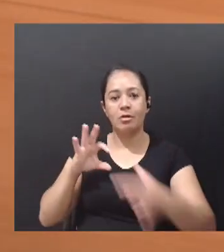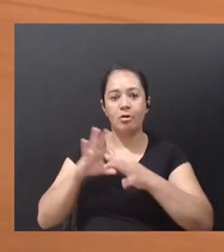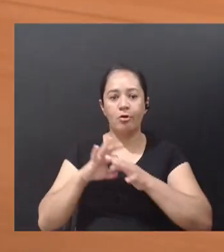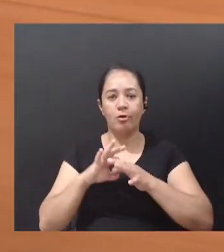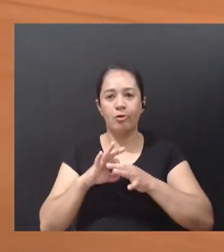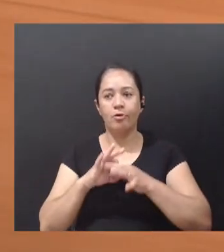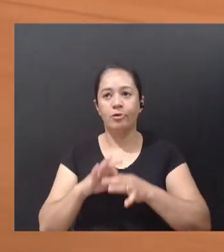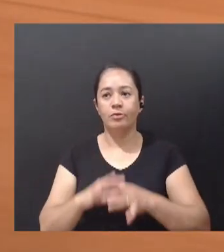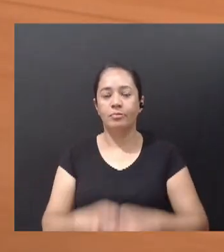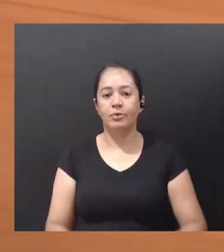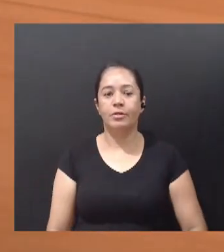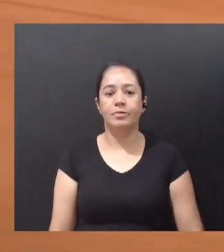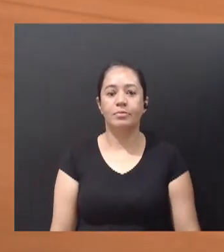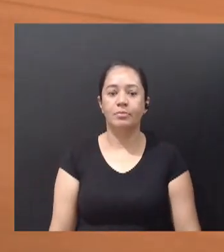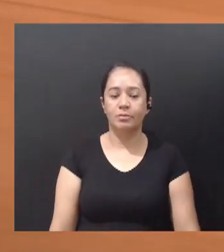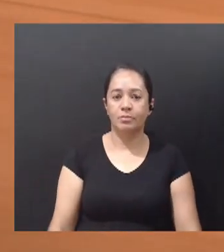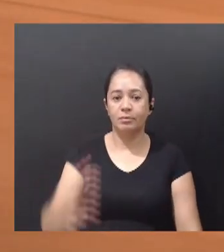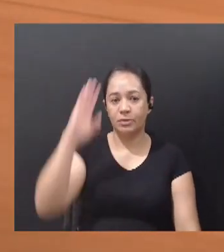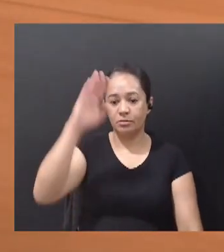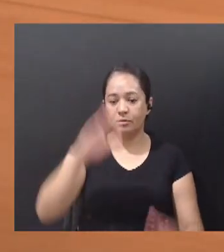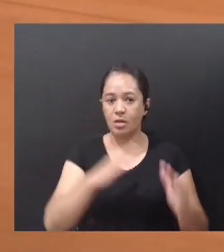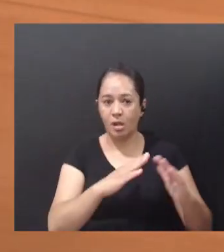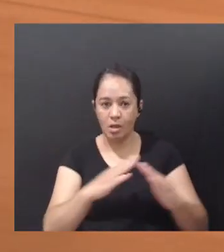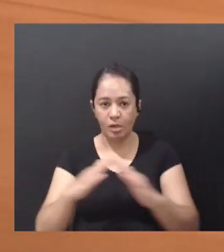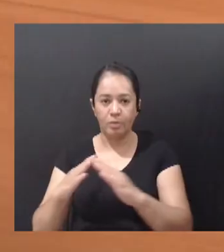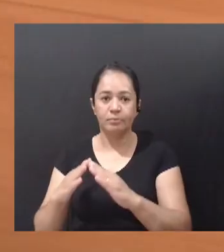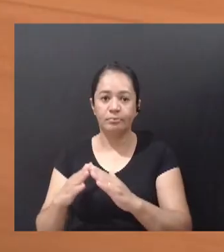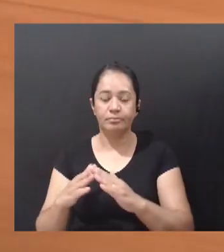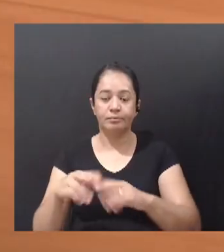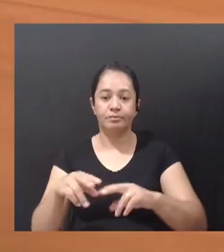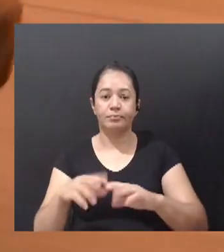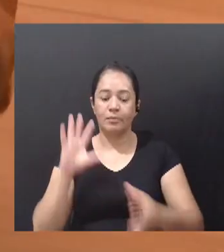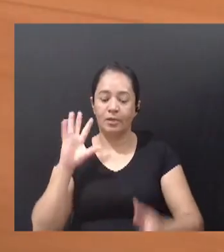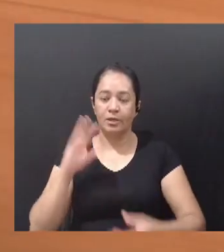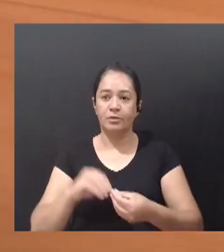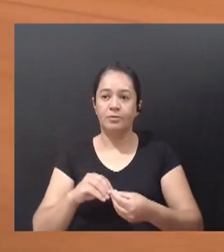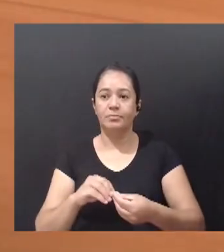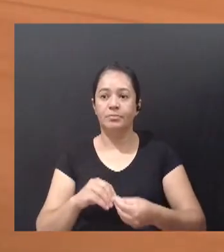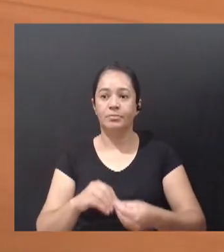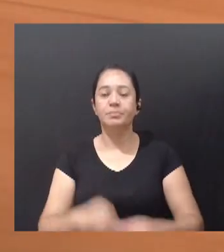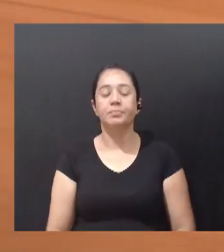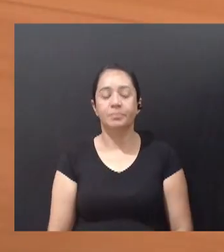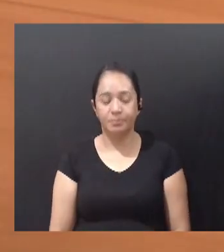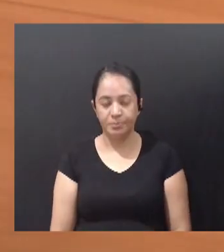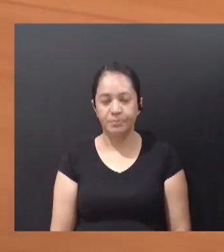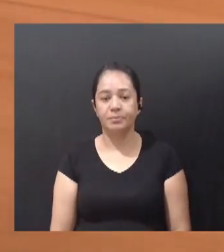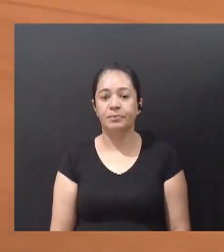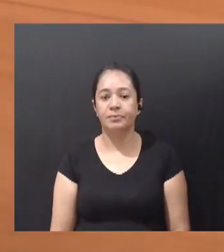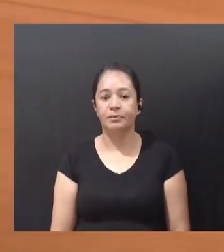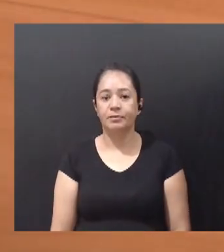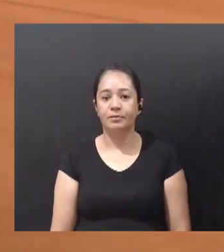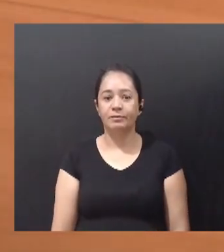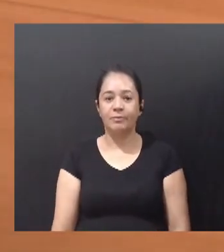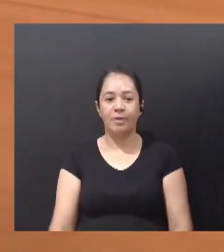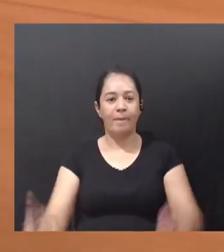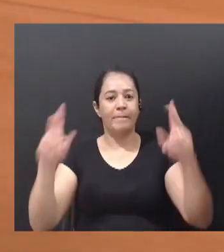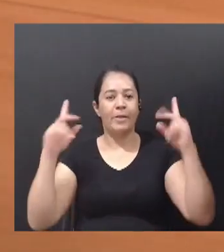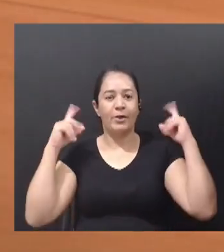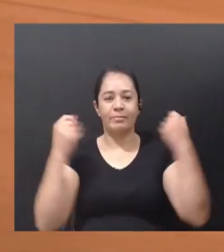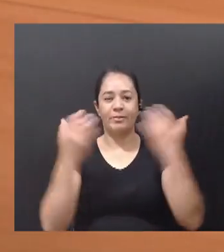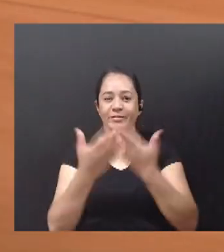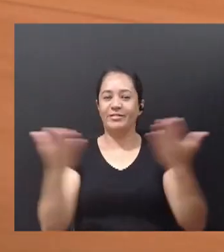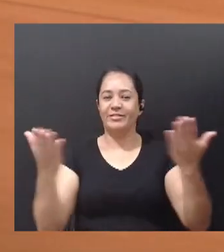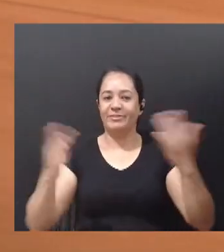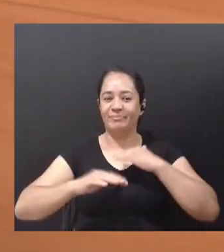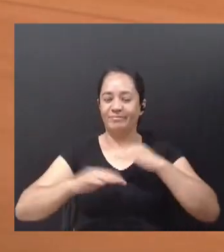principalmente em regiões periféricas. Então, é sobre isso. Então, muito barulho para todos vocês e muito barulho para o hip hop. É